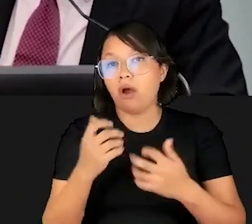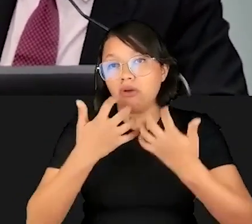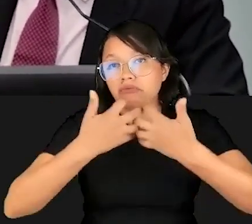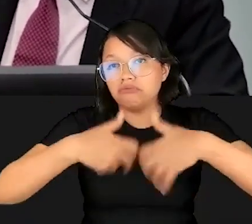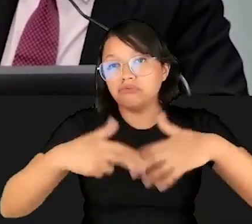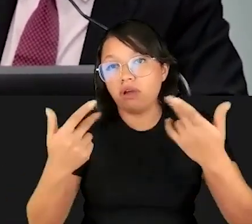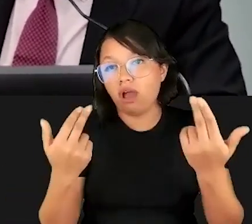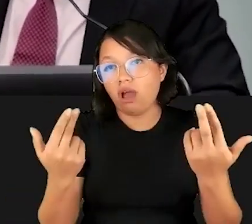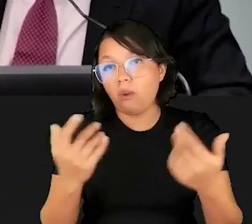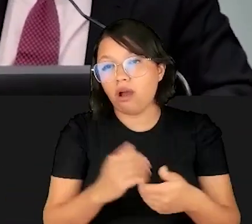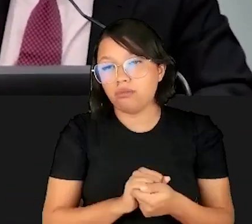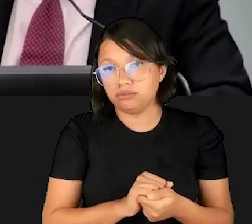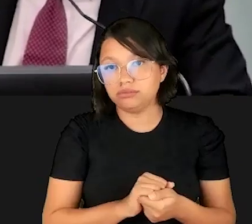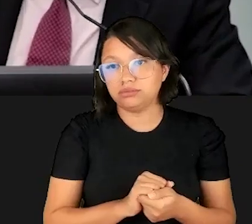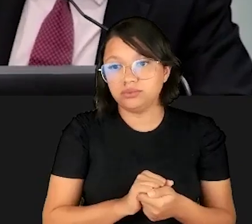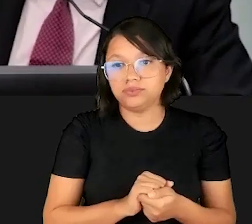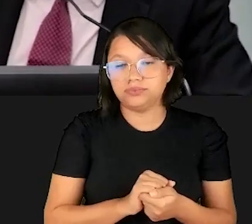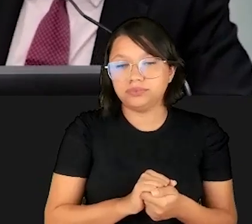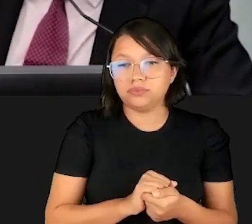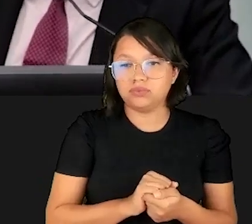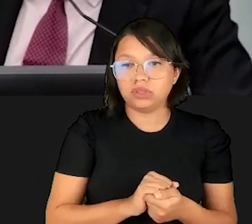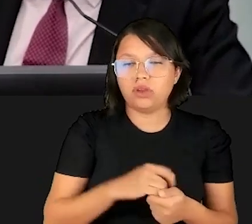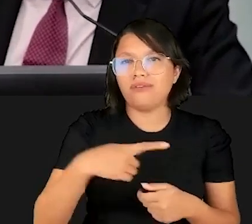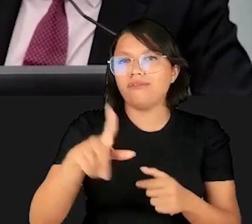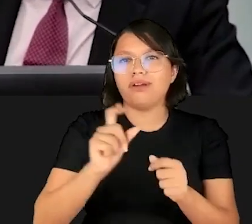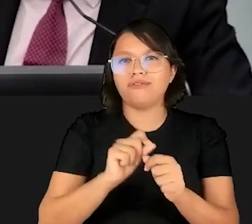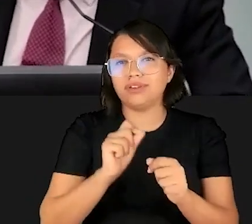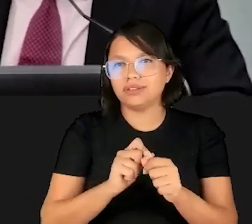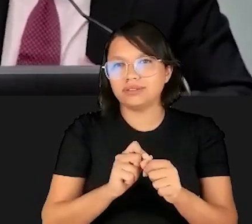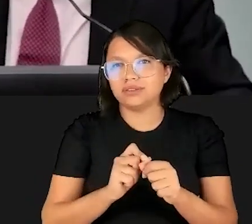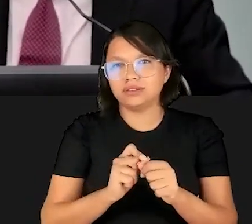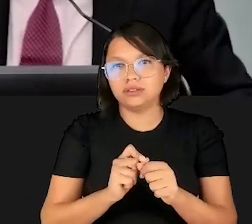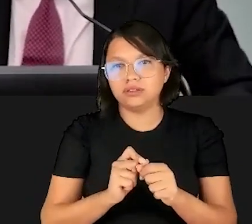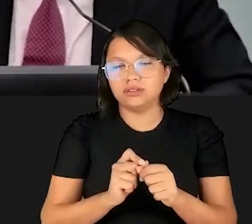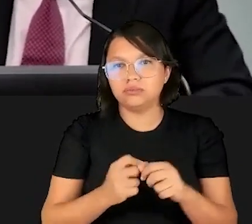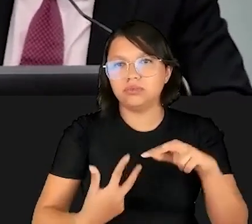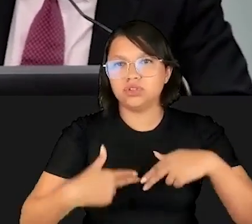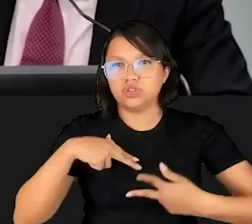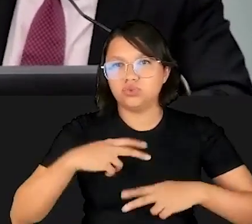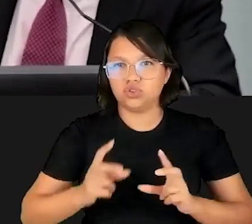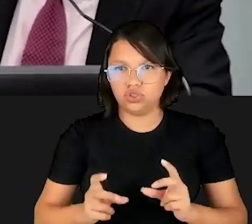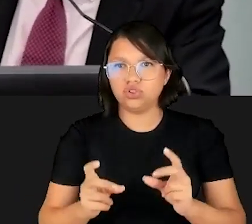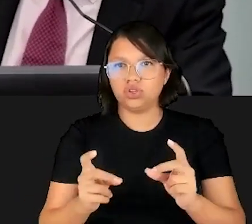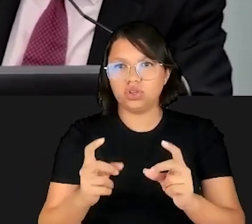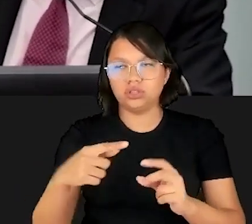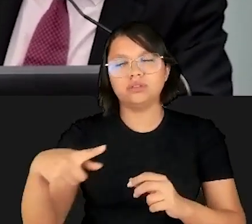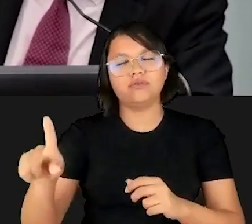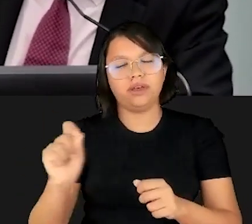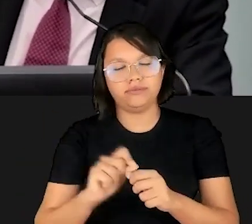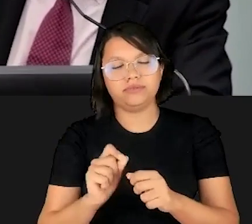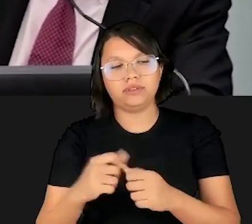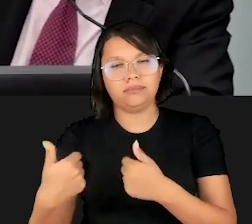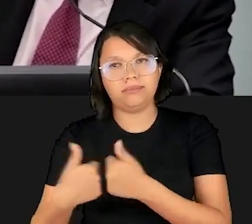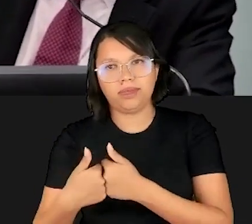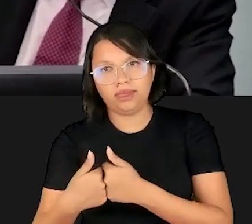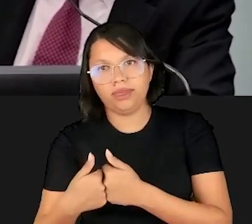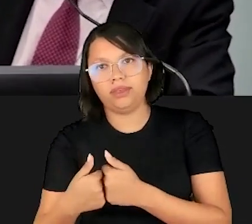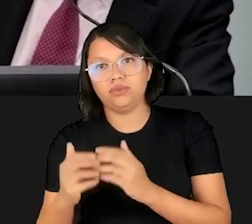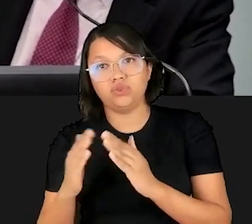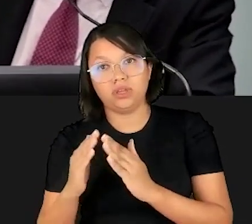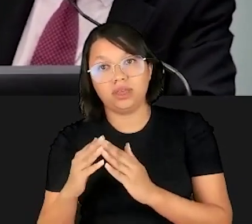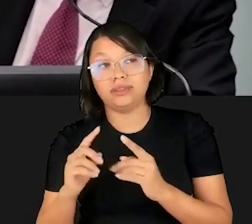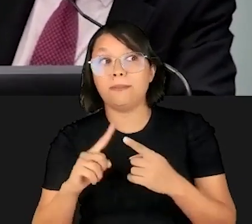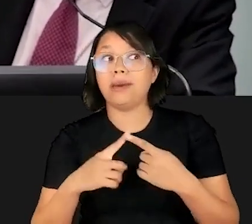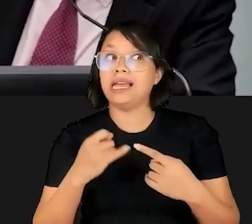maneira, hierarquizar. Então, você vai fazer uma cirurgia de câncer de mama? Pode fazer perto de casa. Vai fazer uma pancreatectomia? O melhor